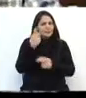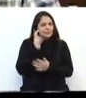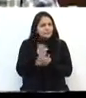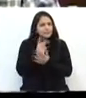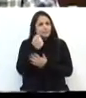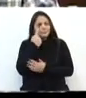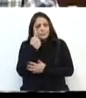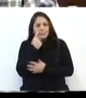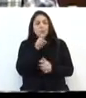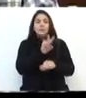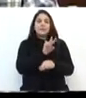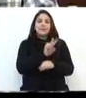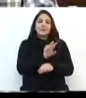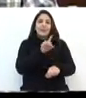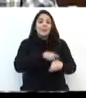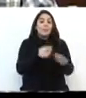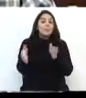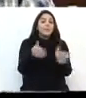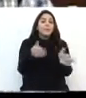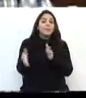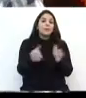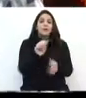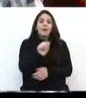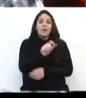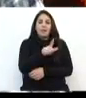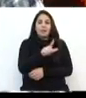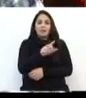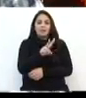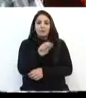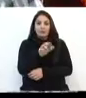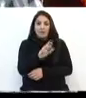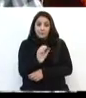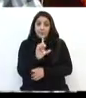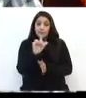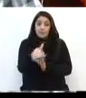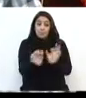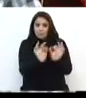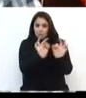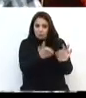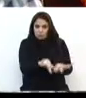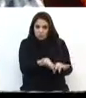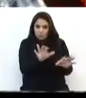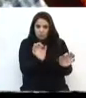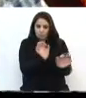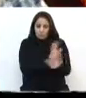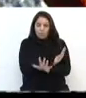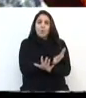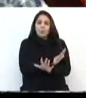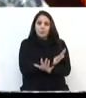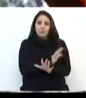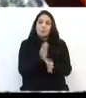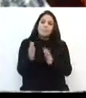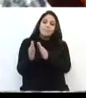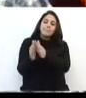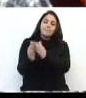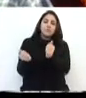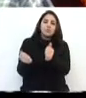sempre atualizado o seu alvará de construção. Terminada a obra, é hora de solicitar a carta de habite-se